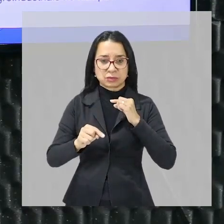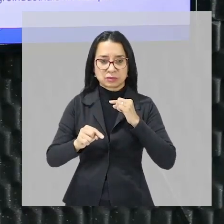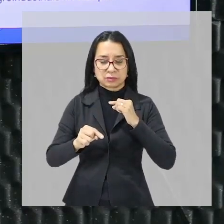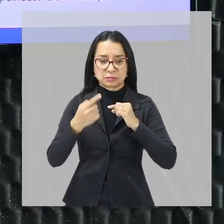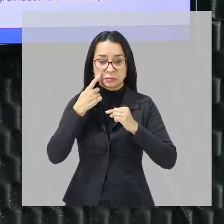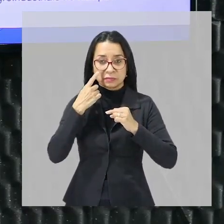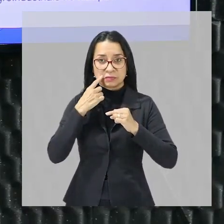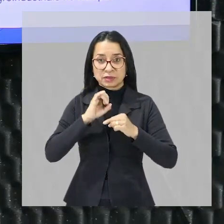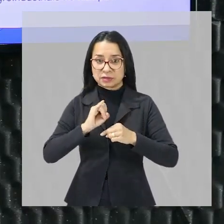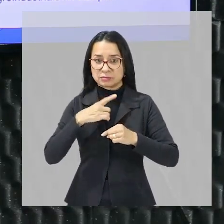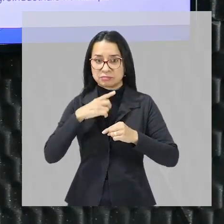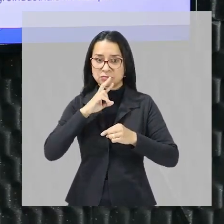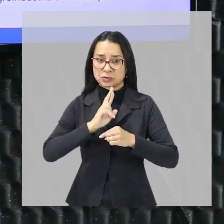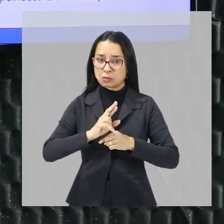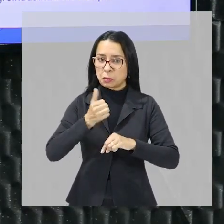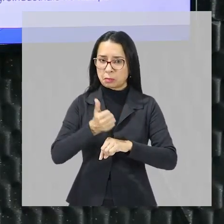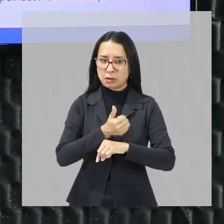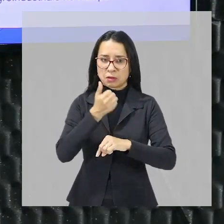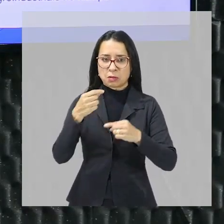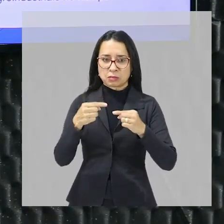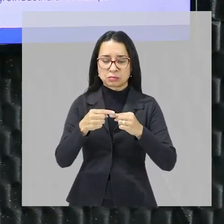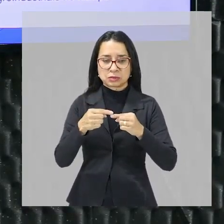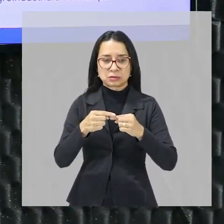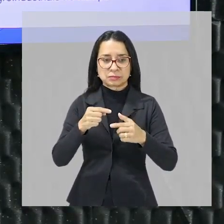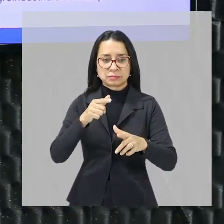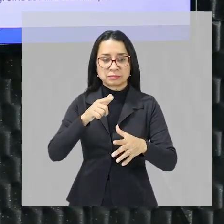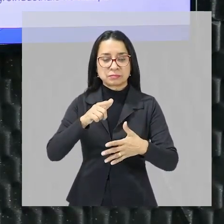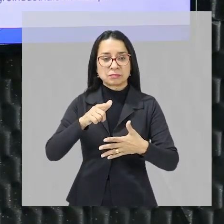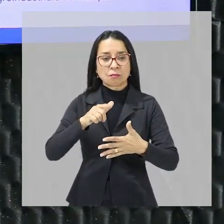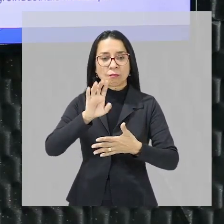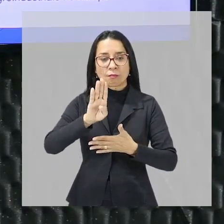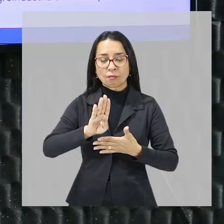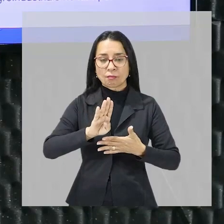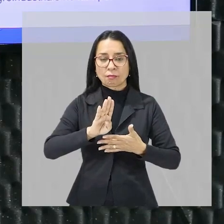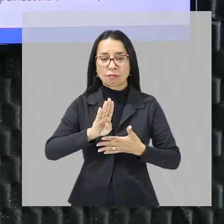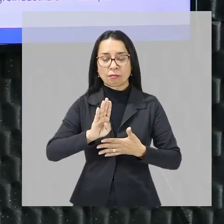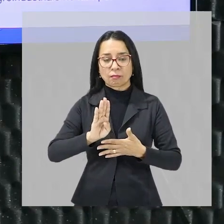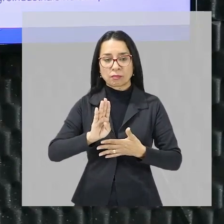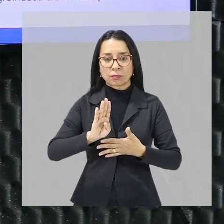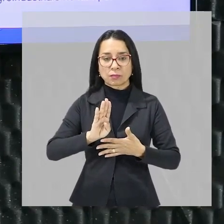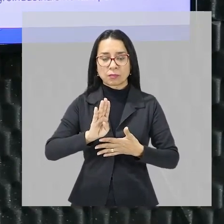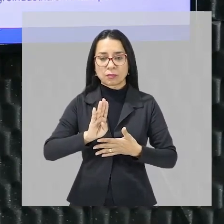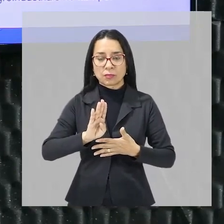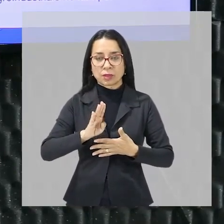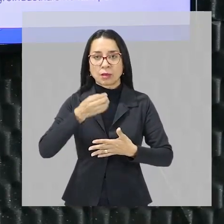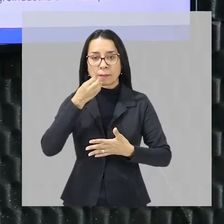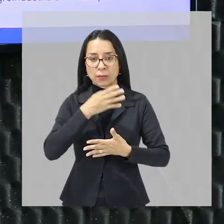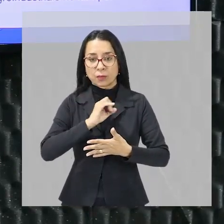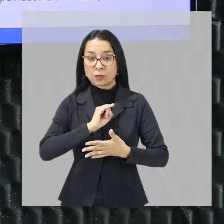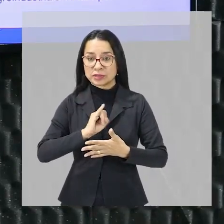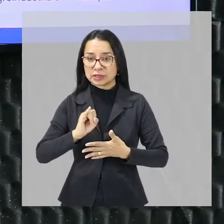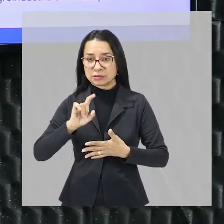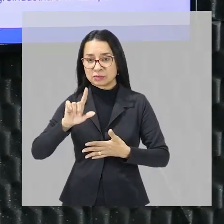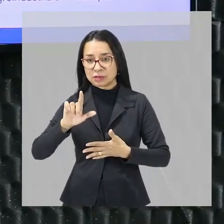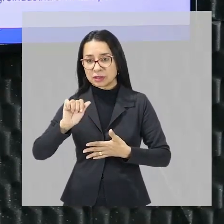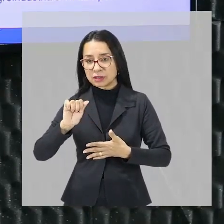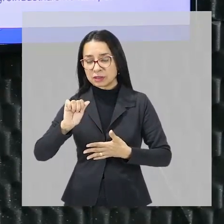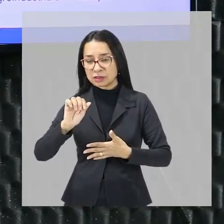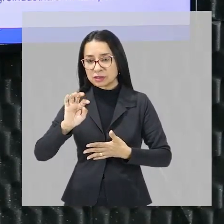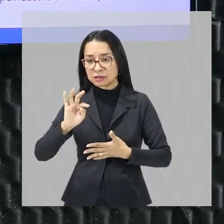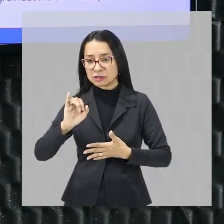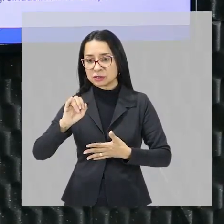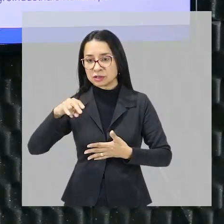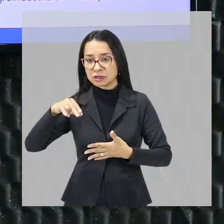melhor. Letra B. Ressaltar a inviabilidade da produção latifundiária. Bom, se o latifúndio é um latifúndio